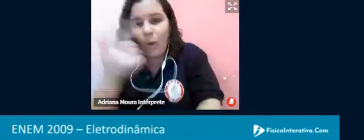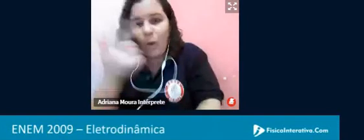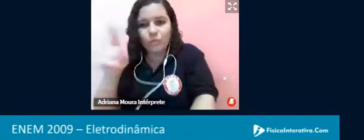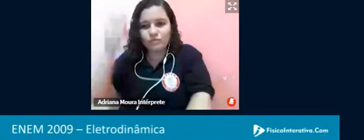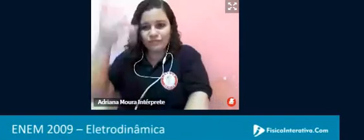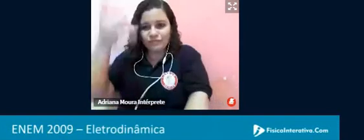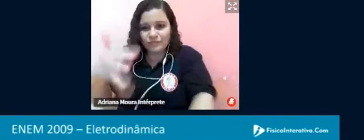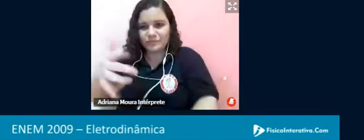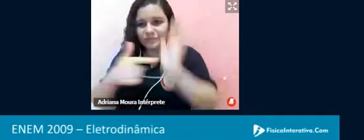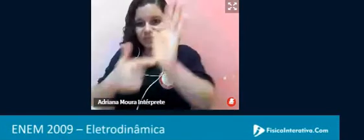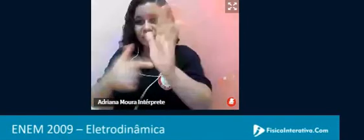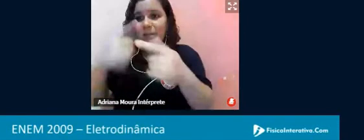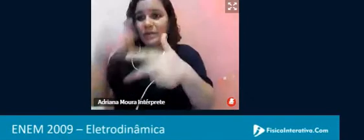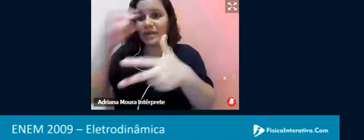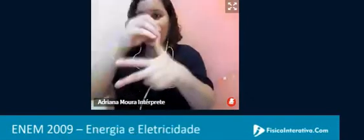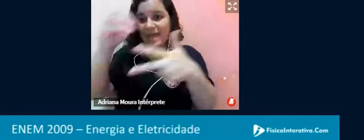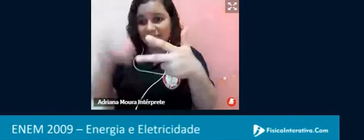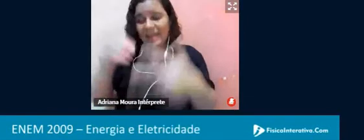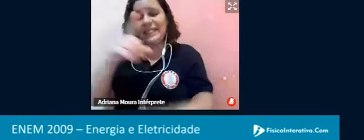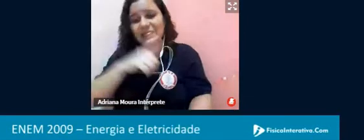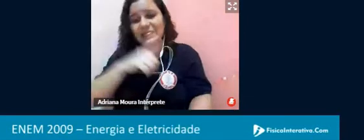sempre tem as questões de eletricidade